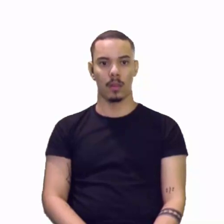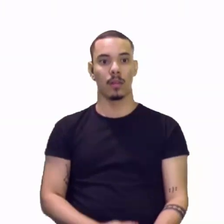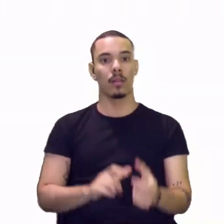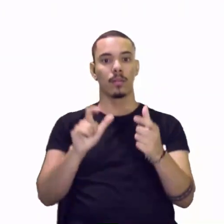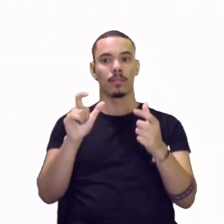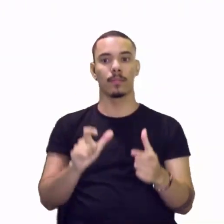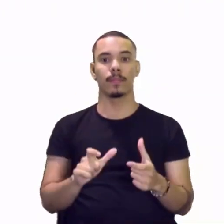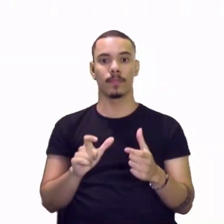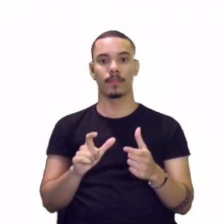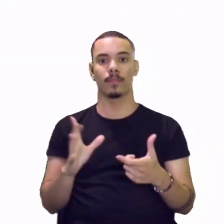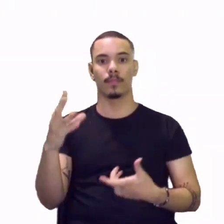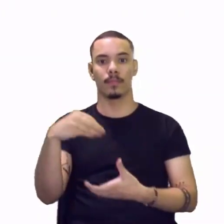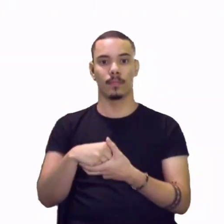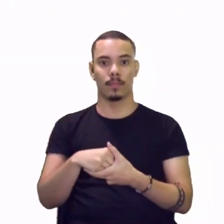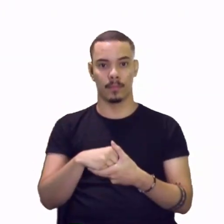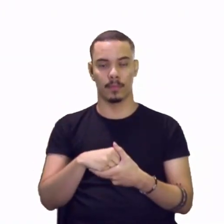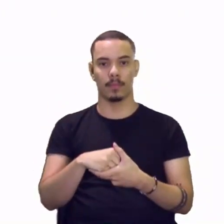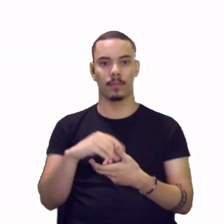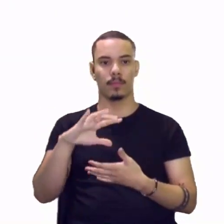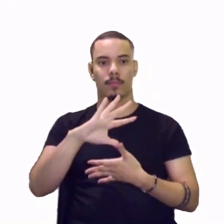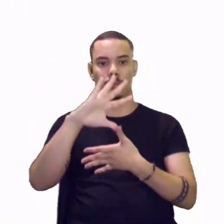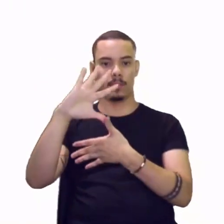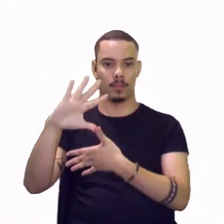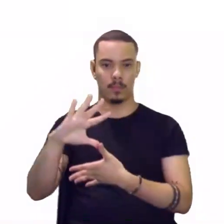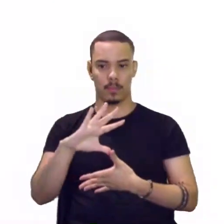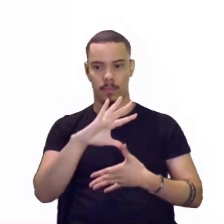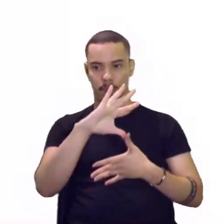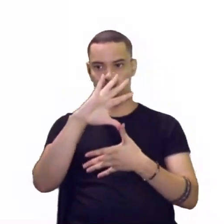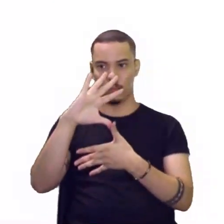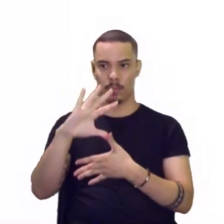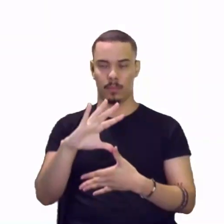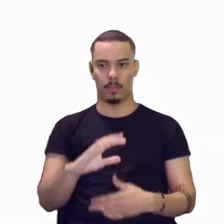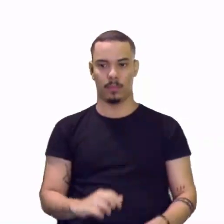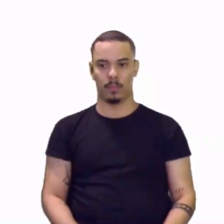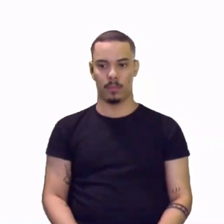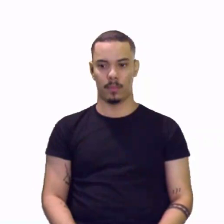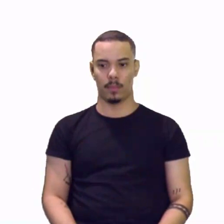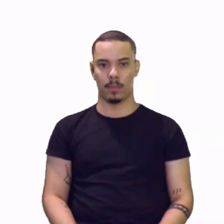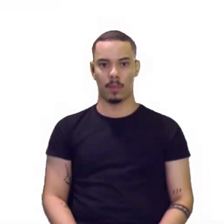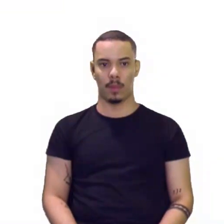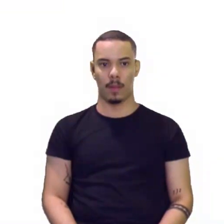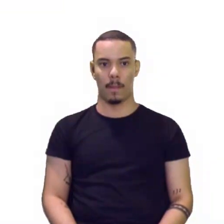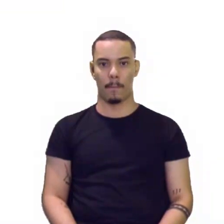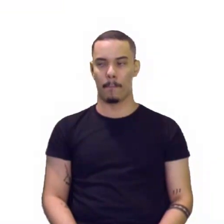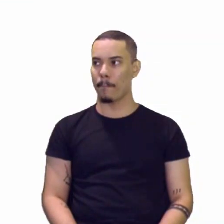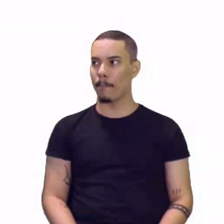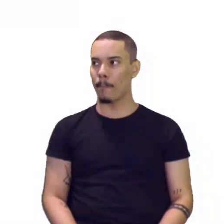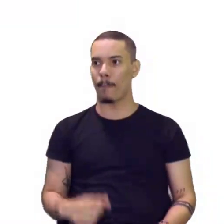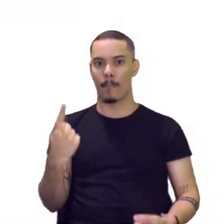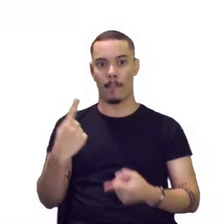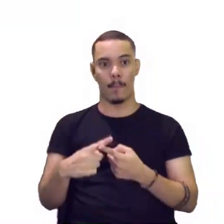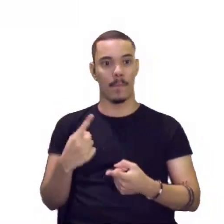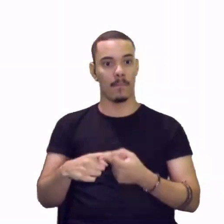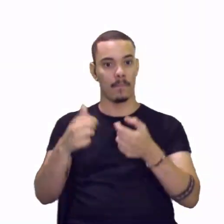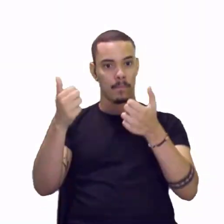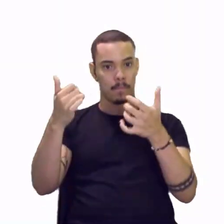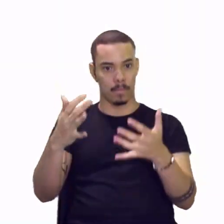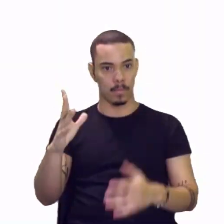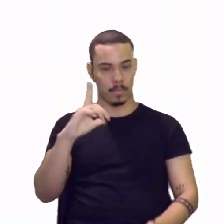Localização na América. Quando a gente fala da localização do Brasil na América, ele está posicionado aí nessa